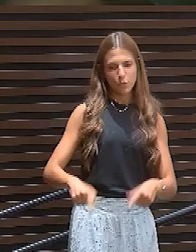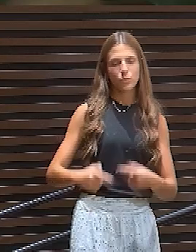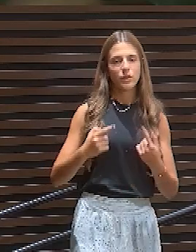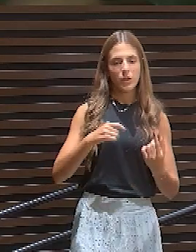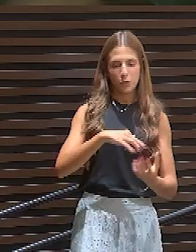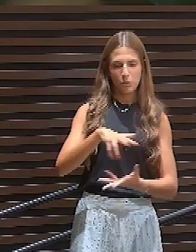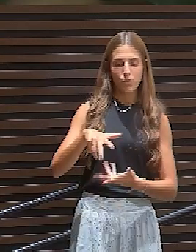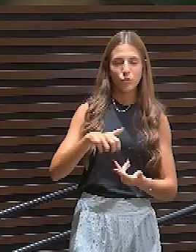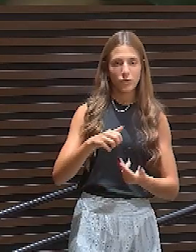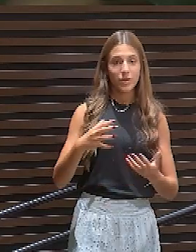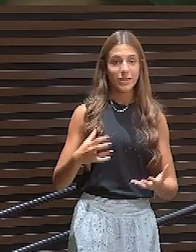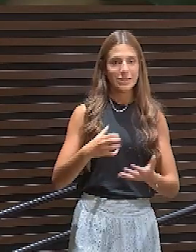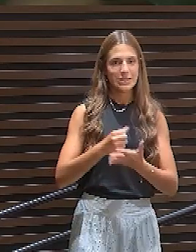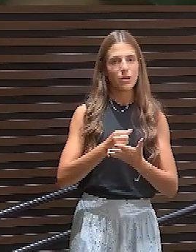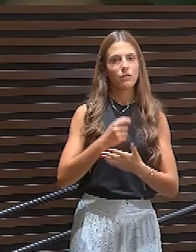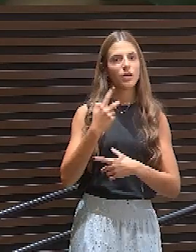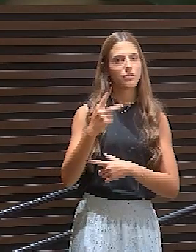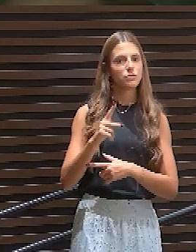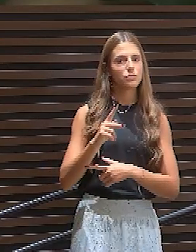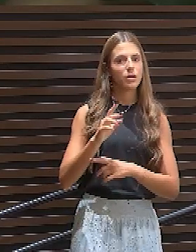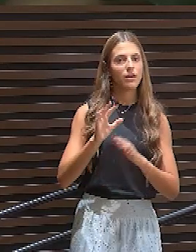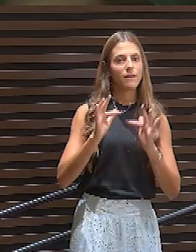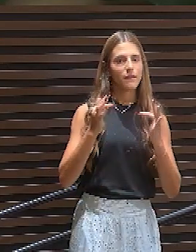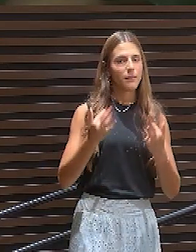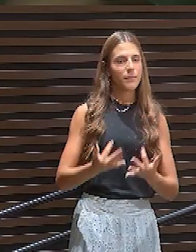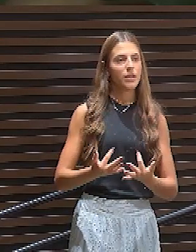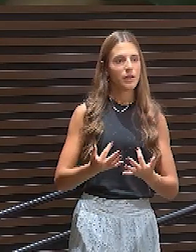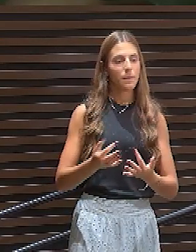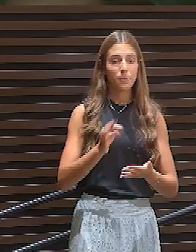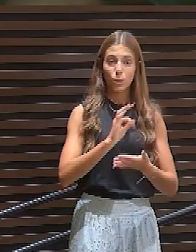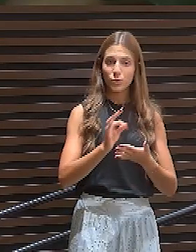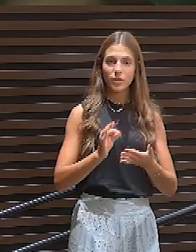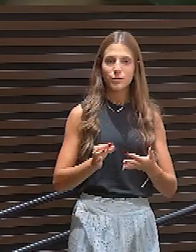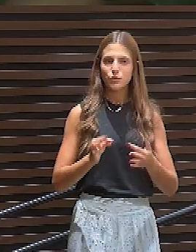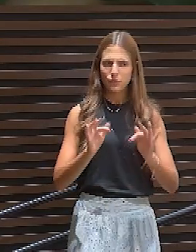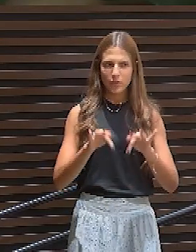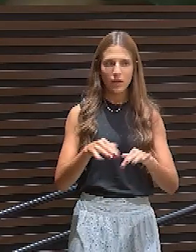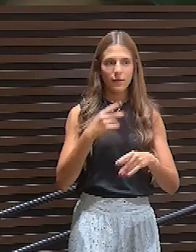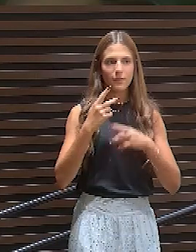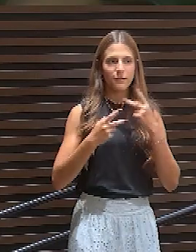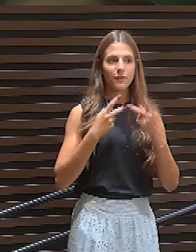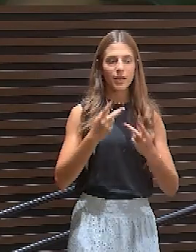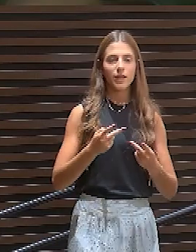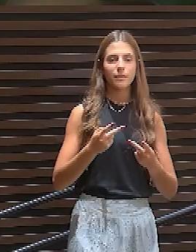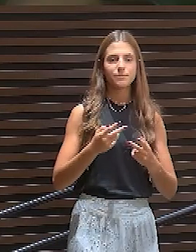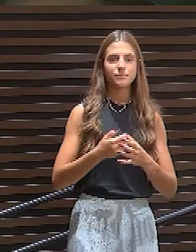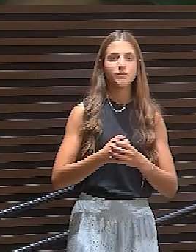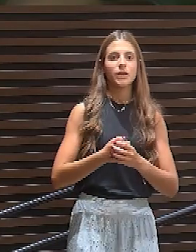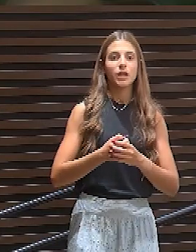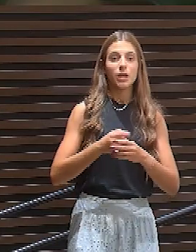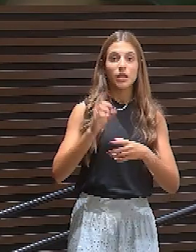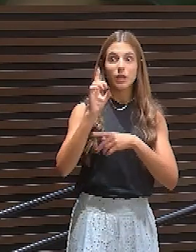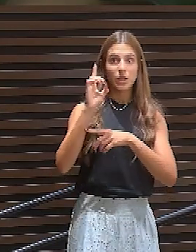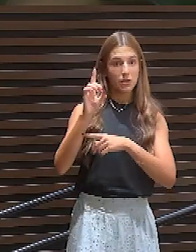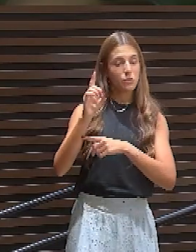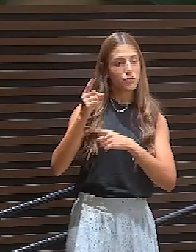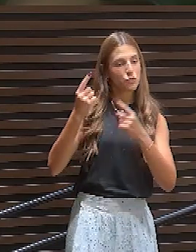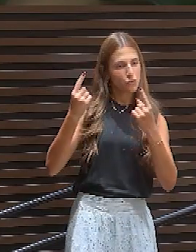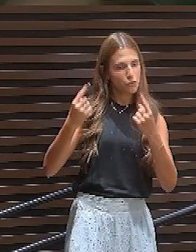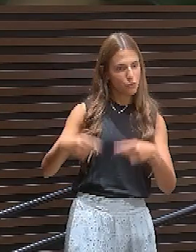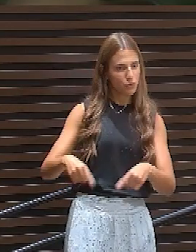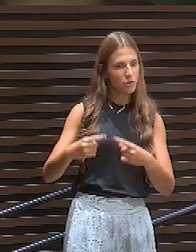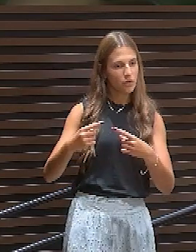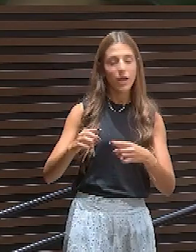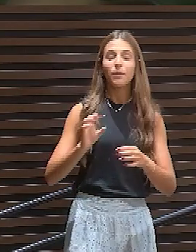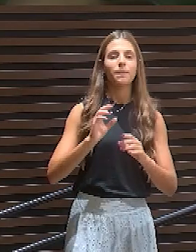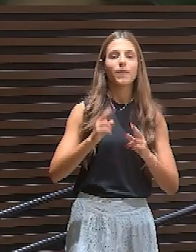família. Parte final do texto diz assim: ele condenou o mundo e se tornou herdeiro